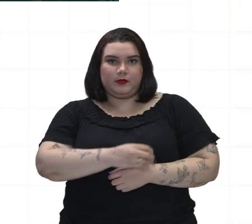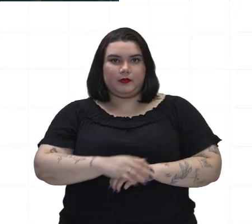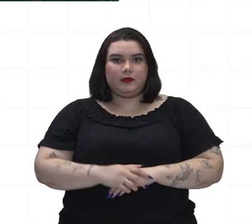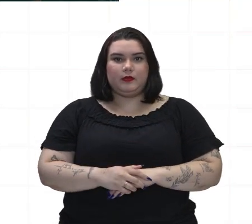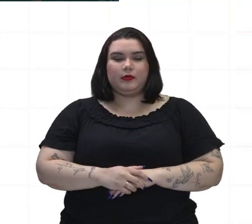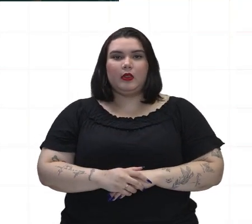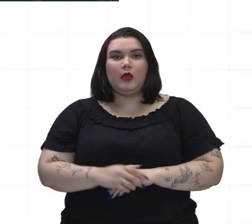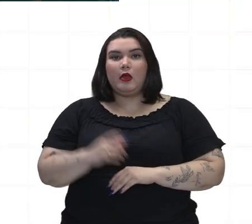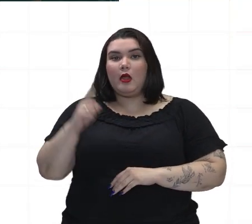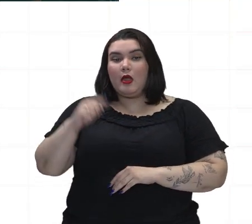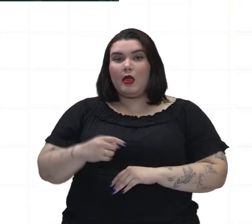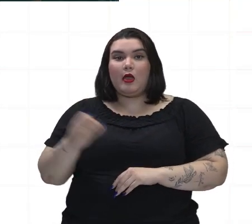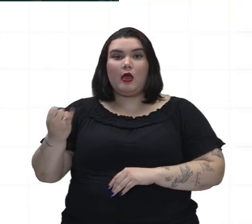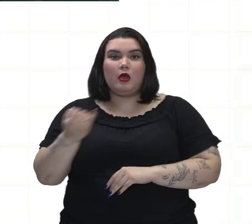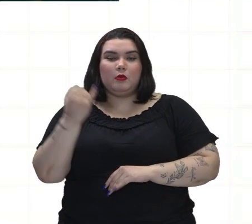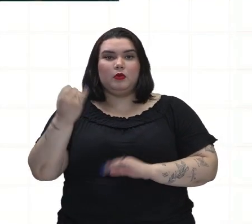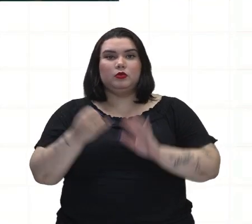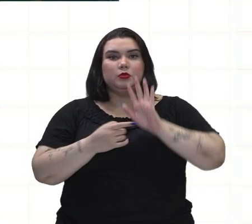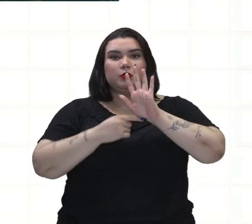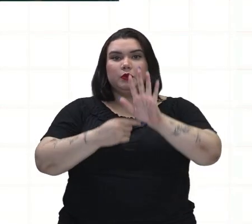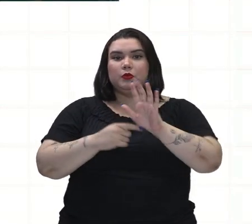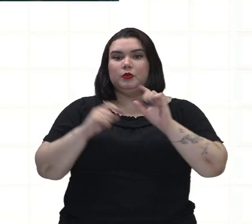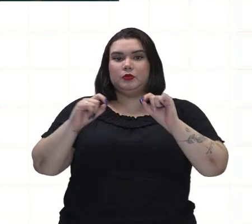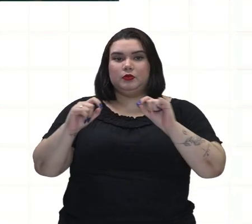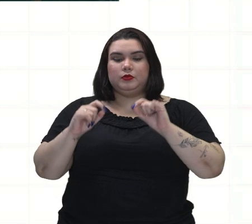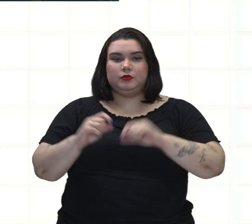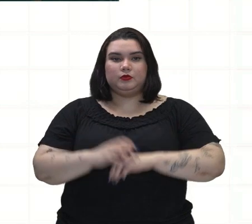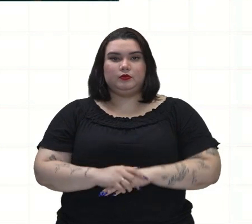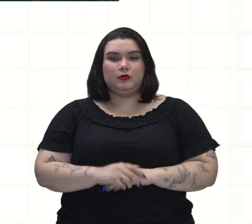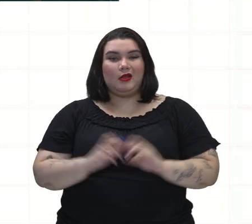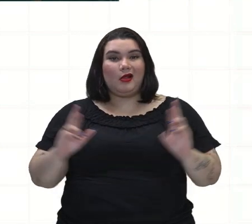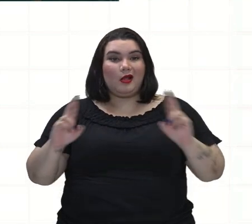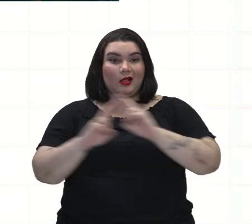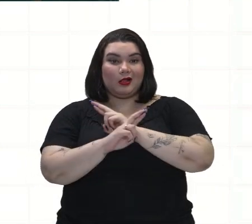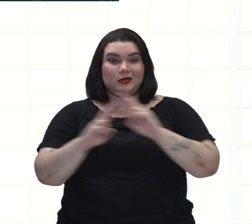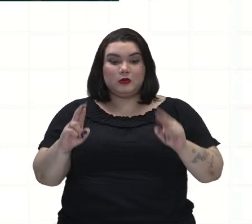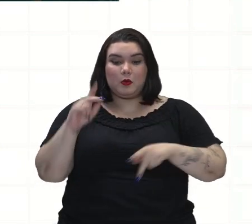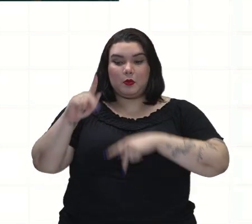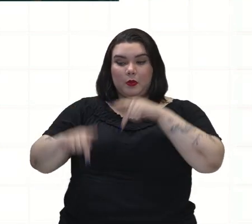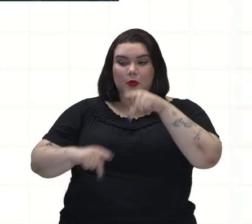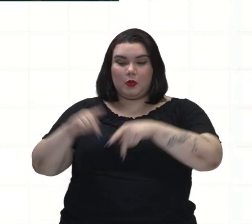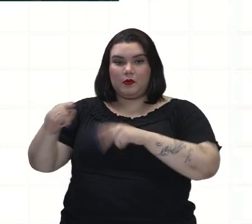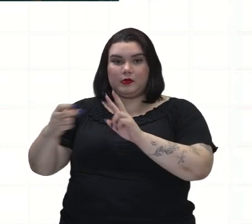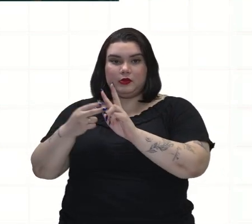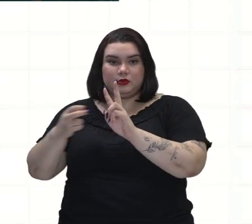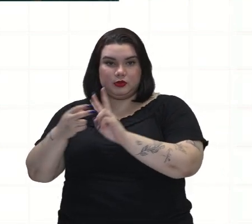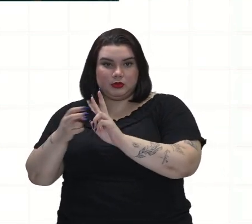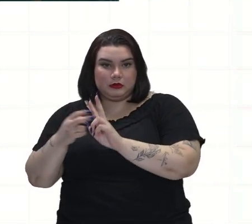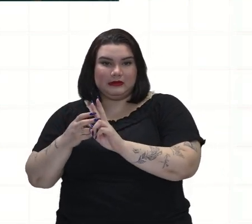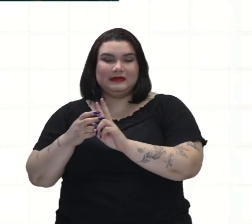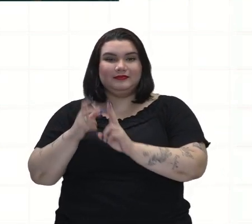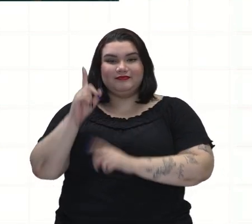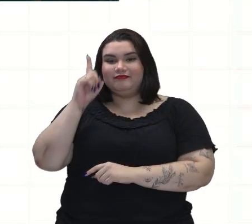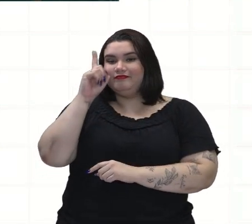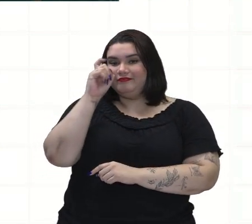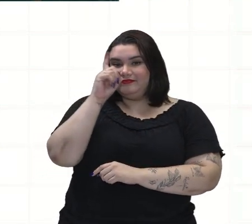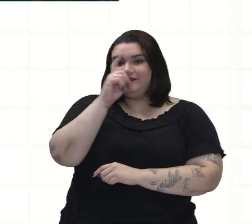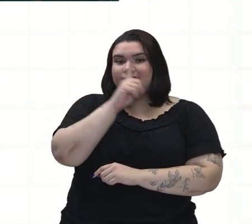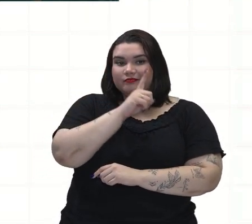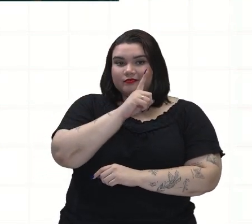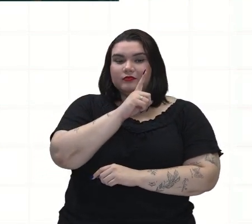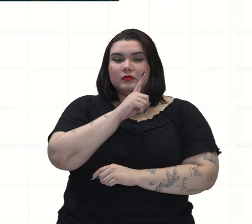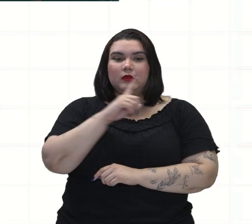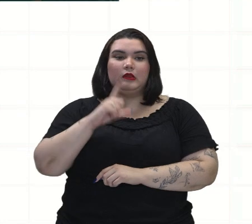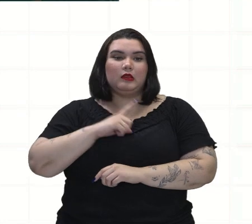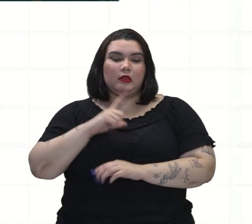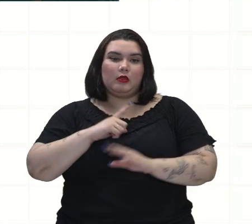É importante destacar que as relações com os povos indígenas eram complexas e